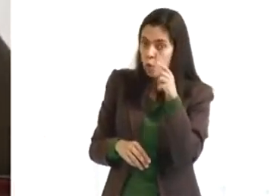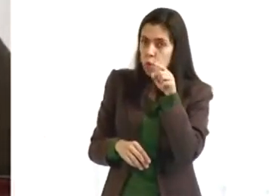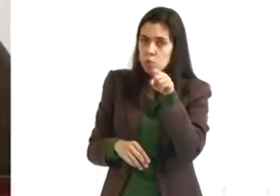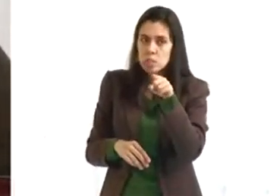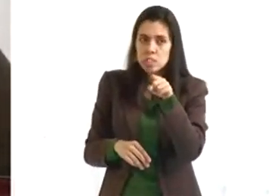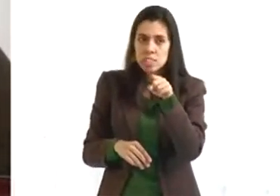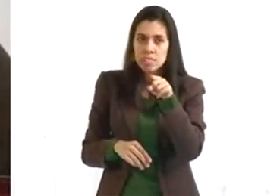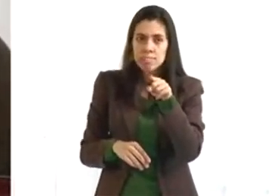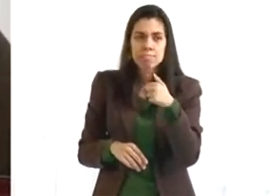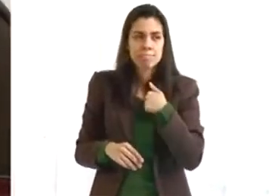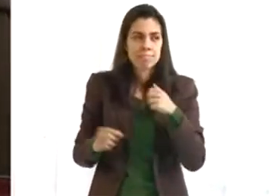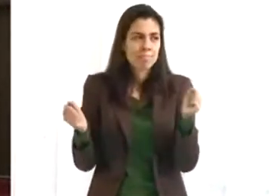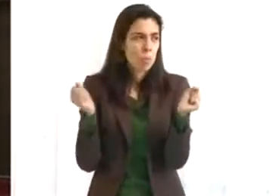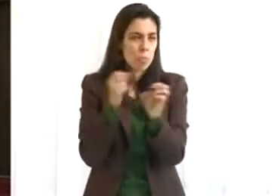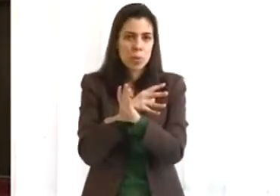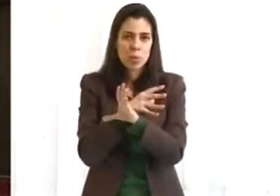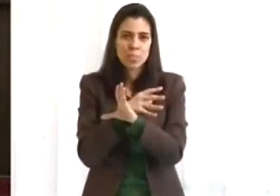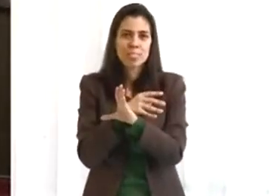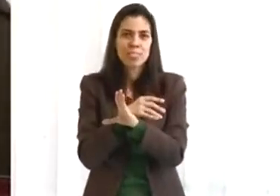eis-me aqui, Senhor,